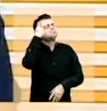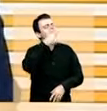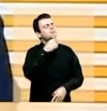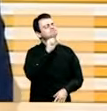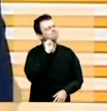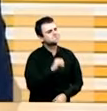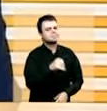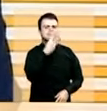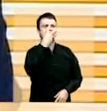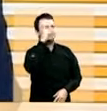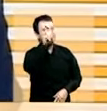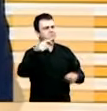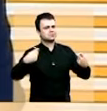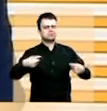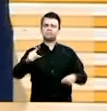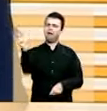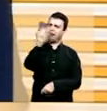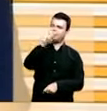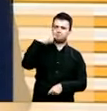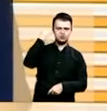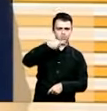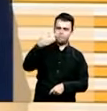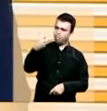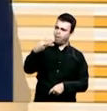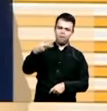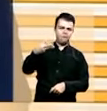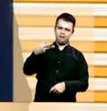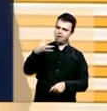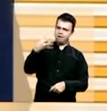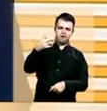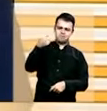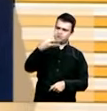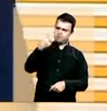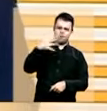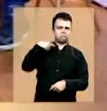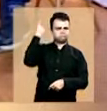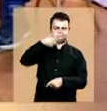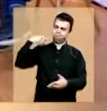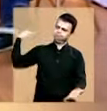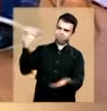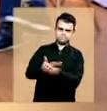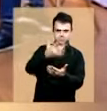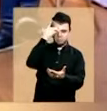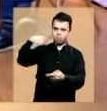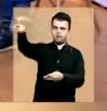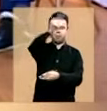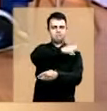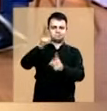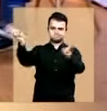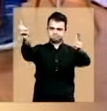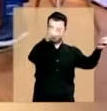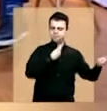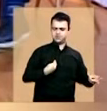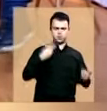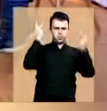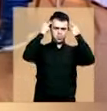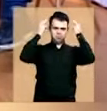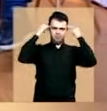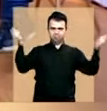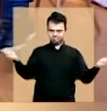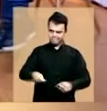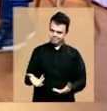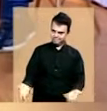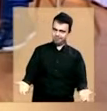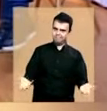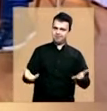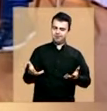é 24 horas. Para todo mundo. É para todo mundo. Tem dado tempo a milhões de anos. Né? Então, o que nós temos que